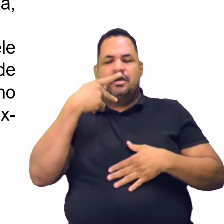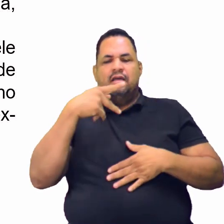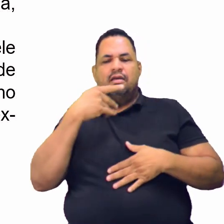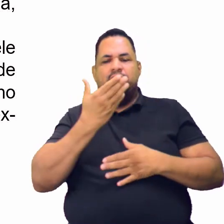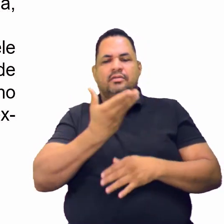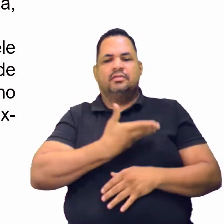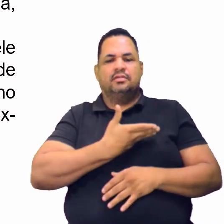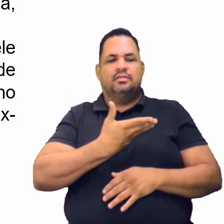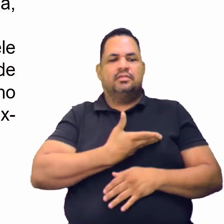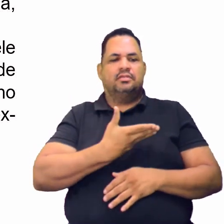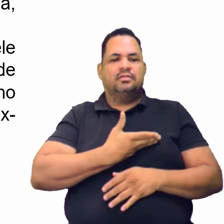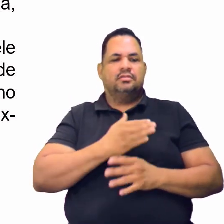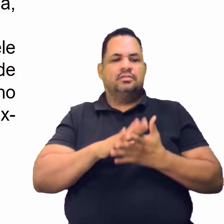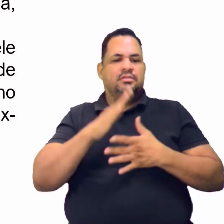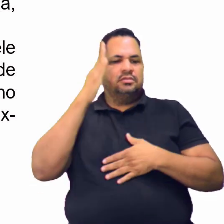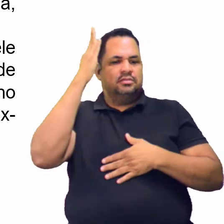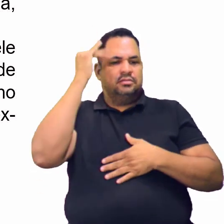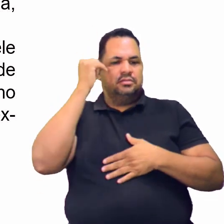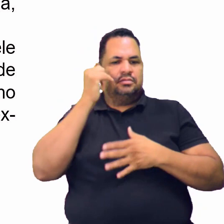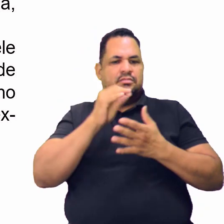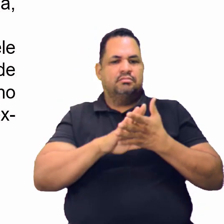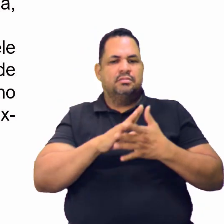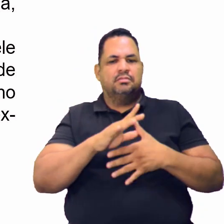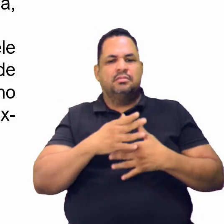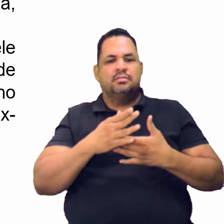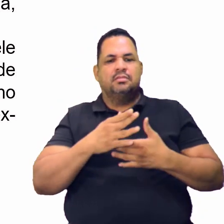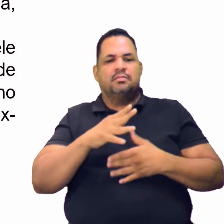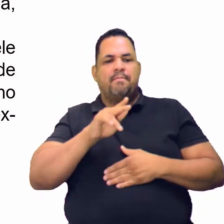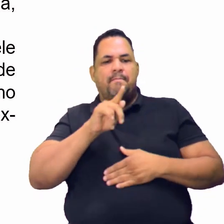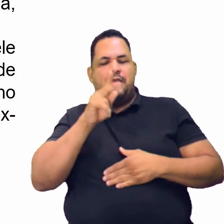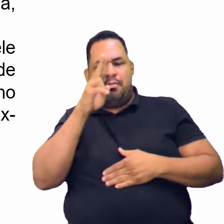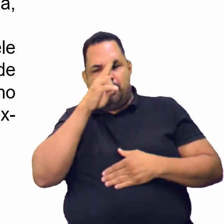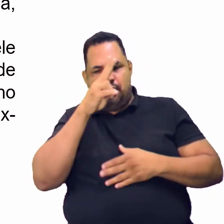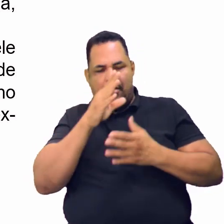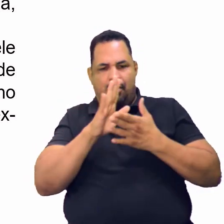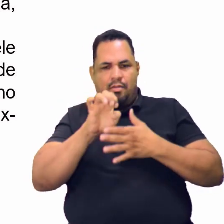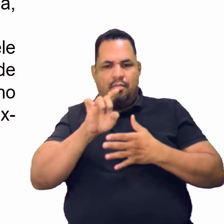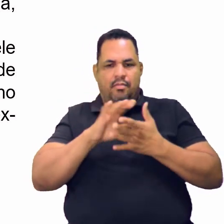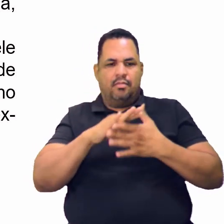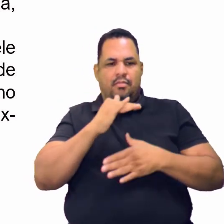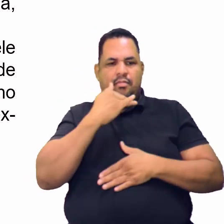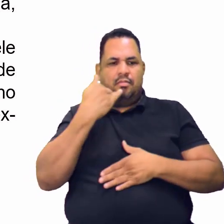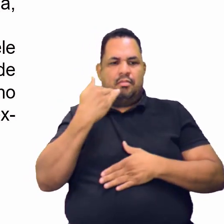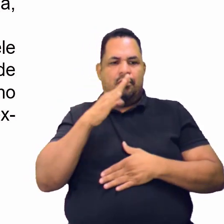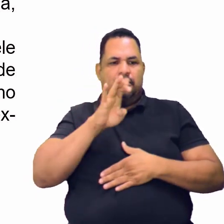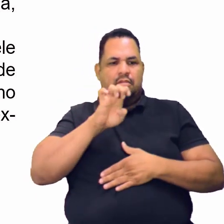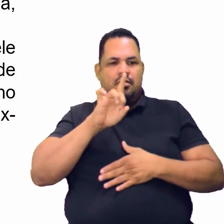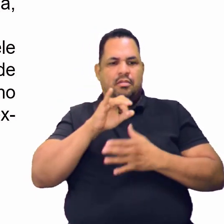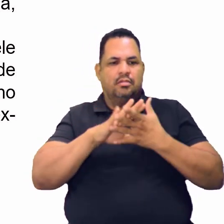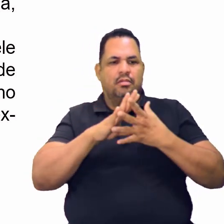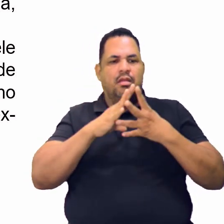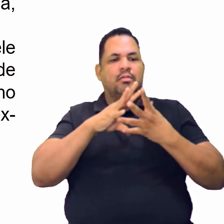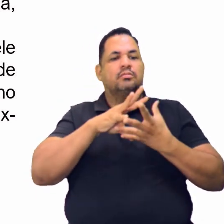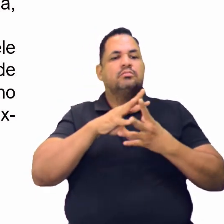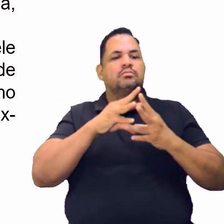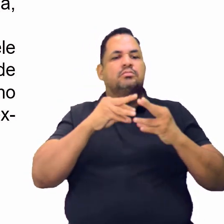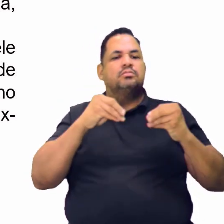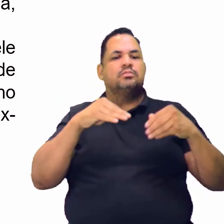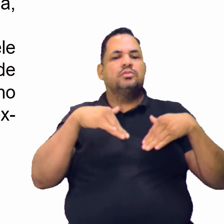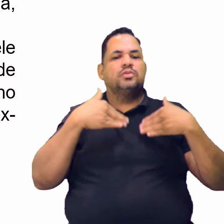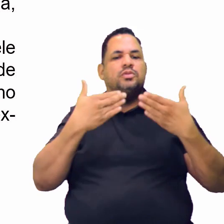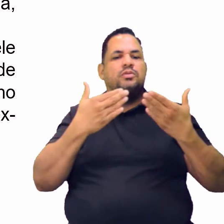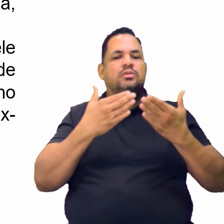Comentava os amigos, só ele sabia que andava mais bêbado que um gambá. Morreu de etilismo abstrato, no